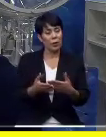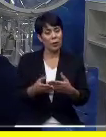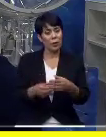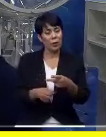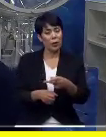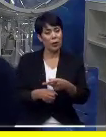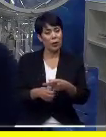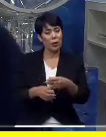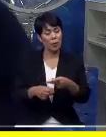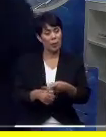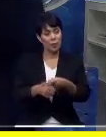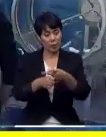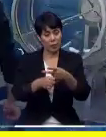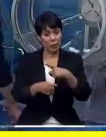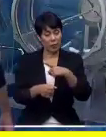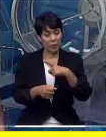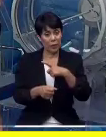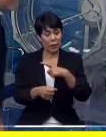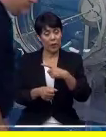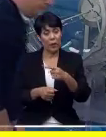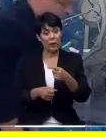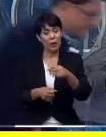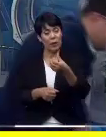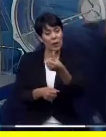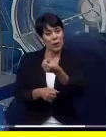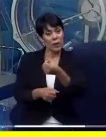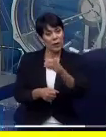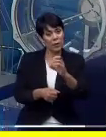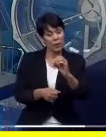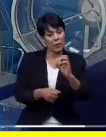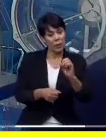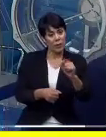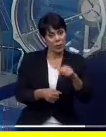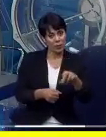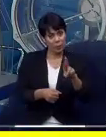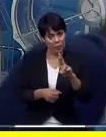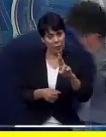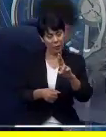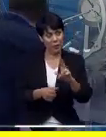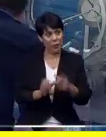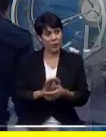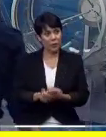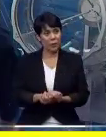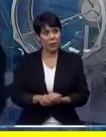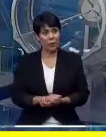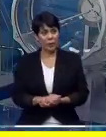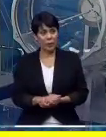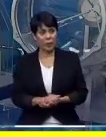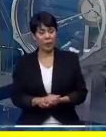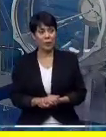1471 da Time Mania, com o prêmio estimado hoje de R$ 600 mil.